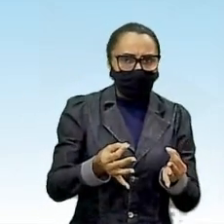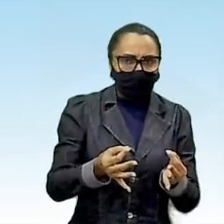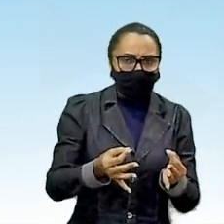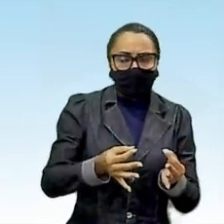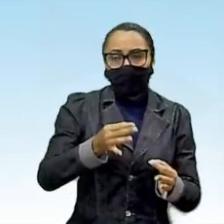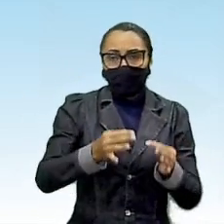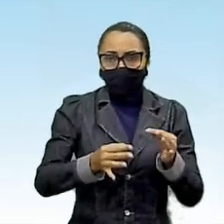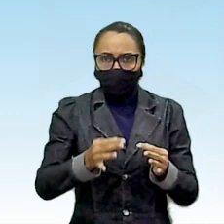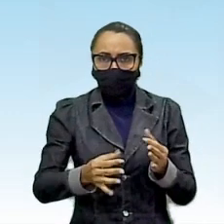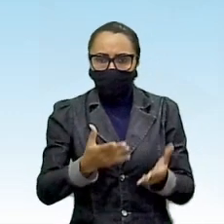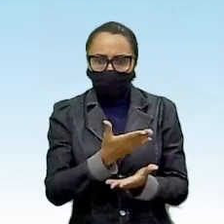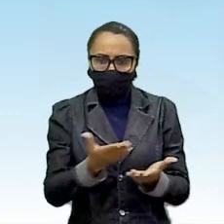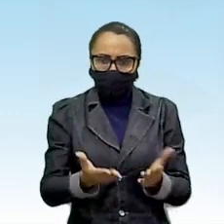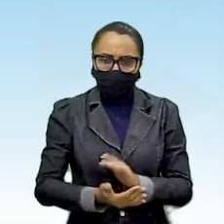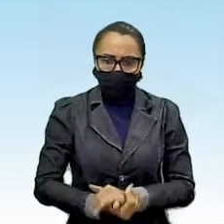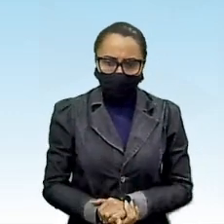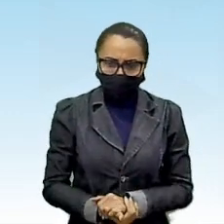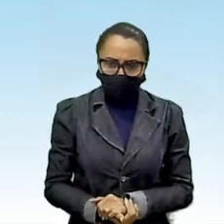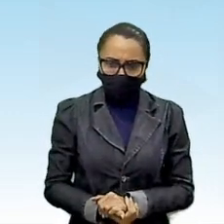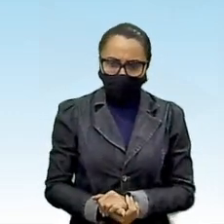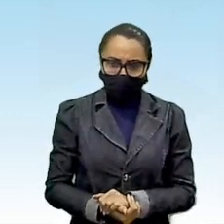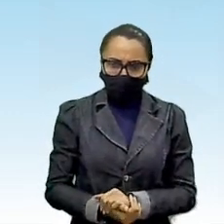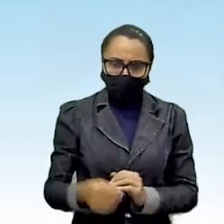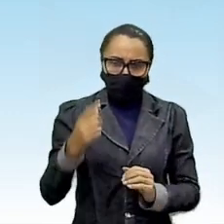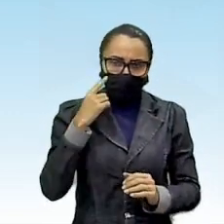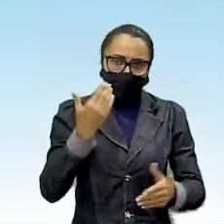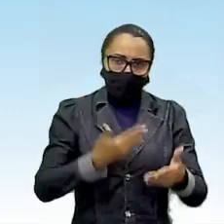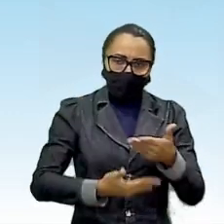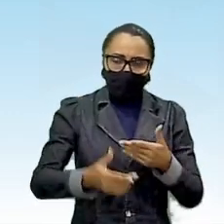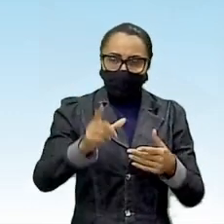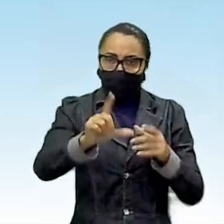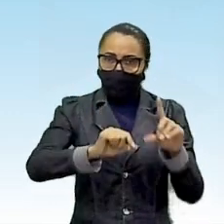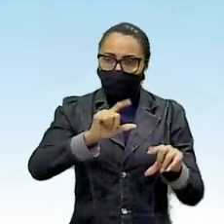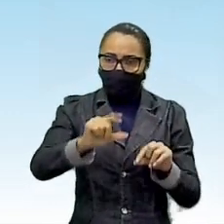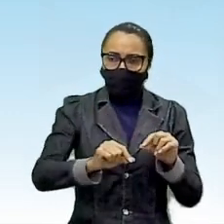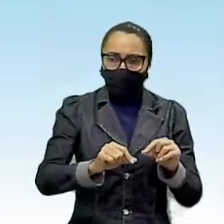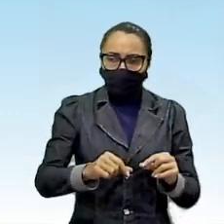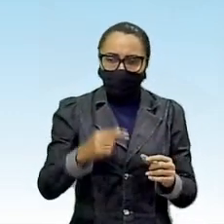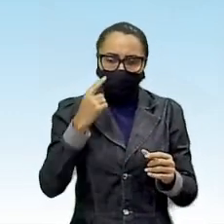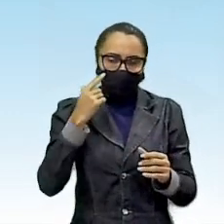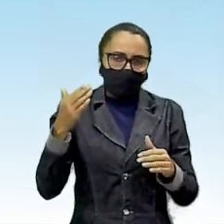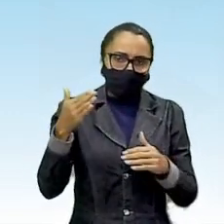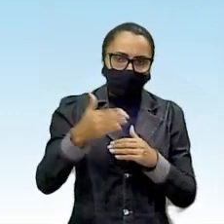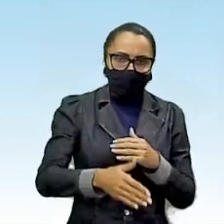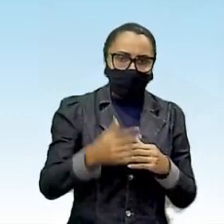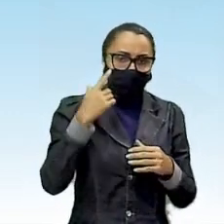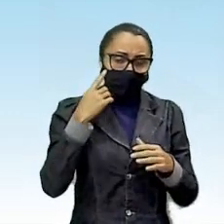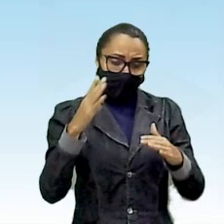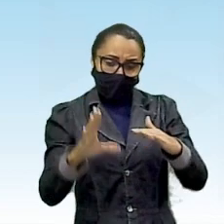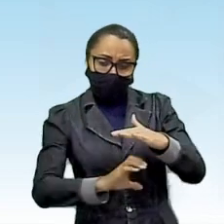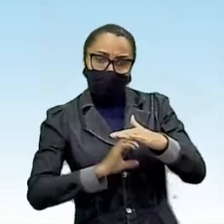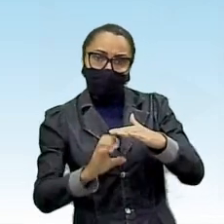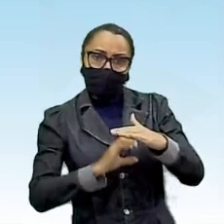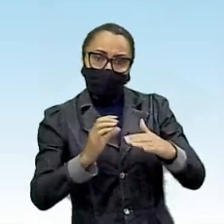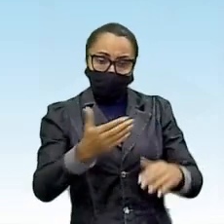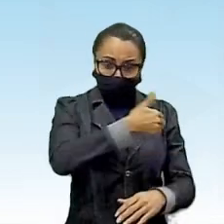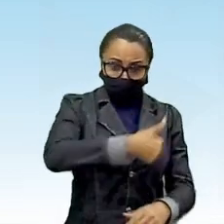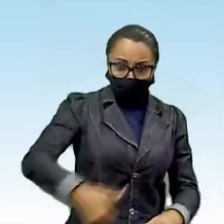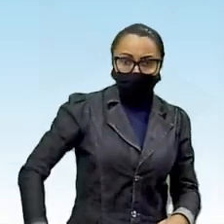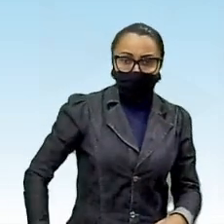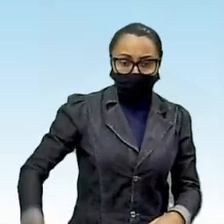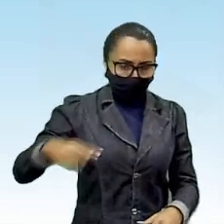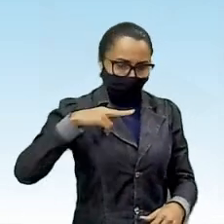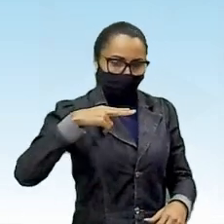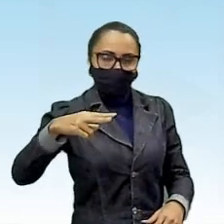entraria essas outras relações jurídicas? A seletista apenas entraria em empresas públicas, né, e